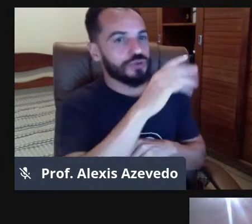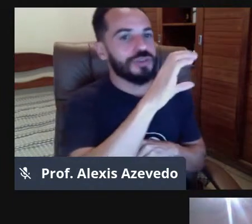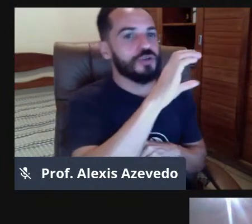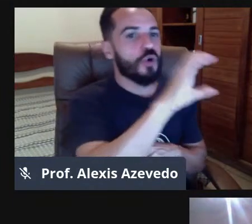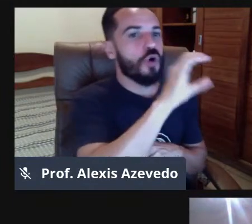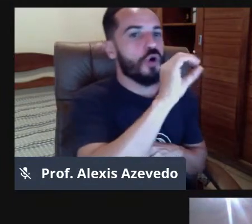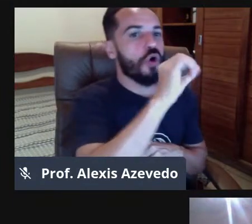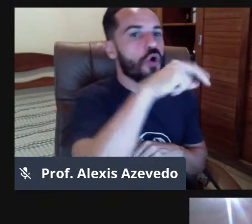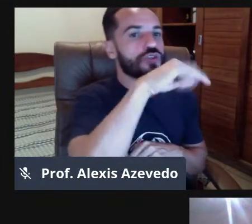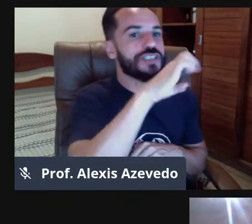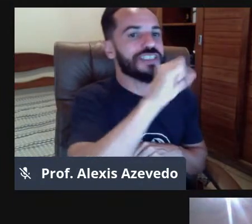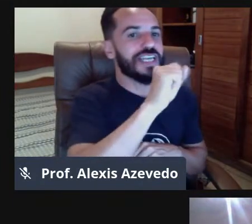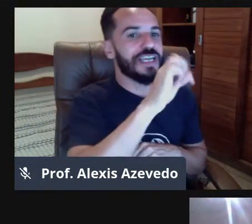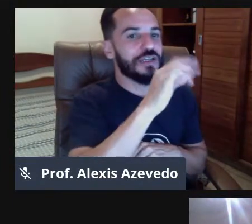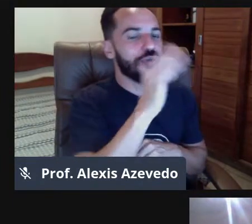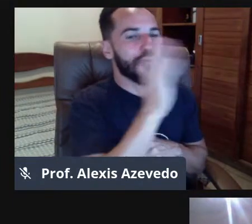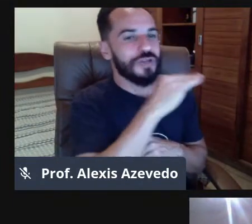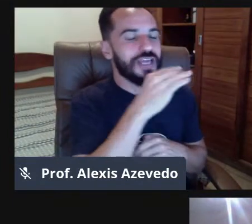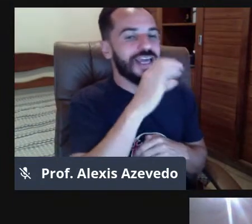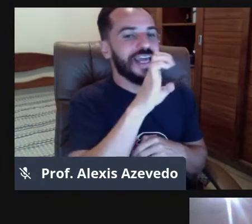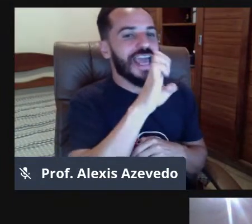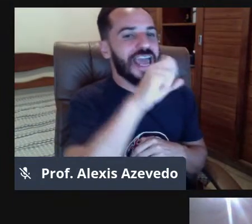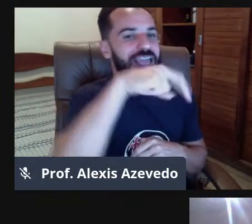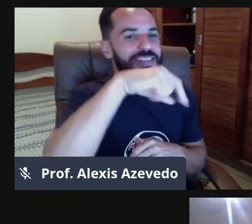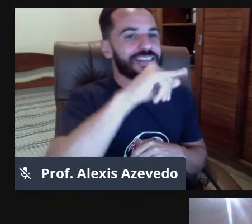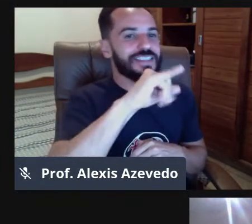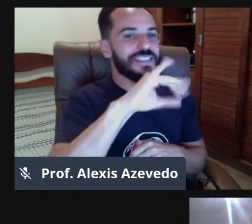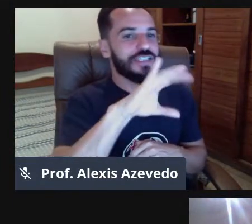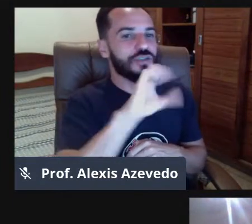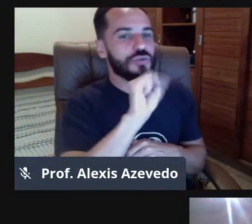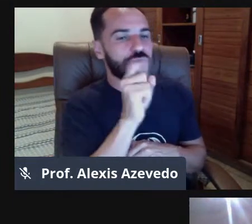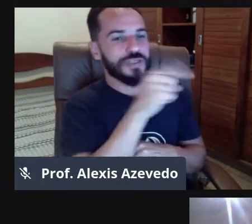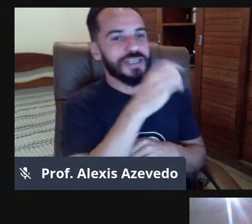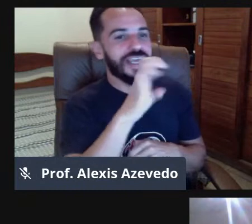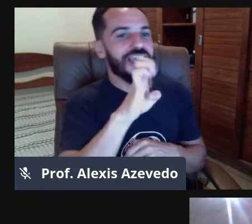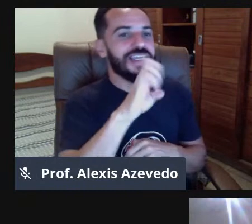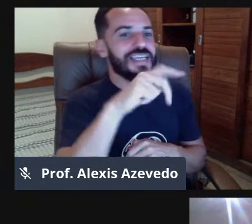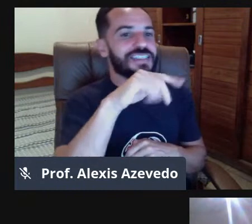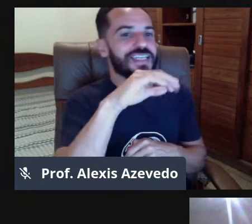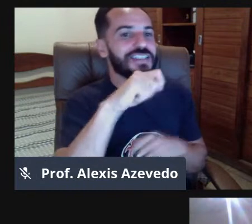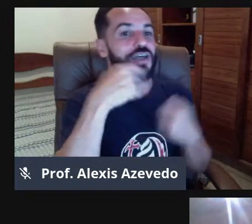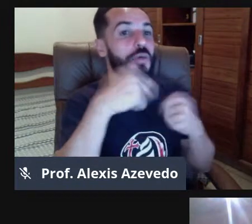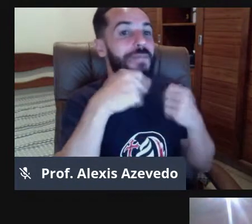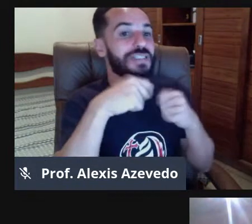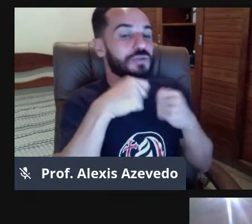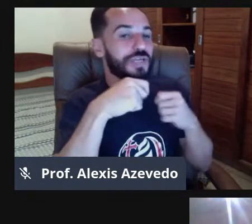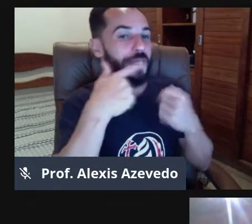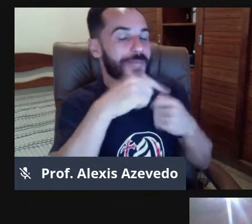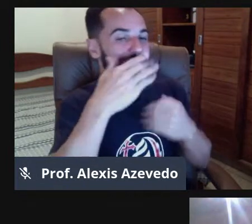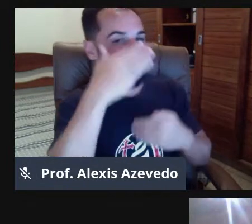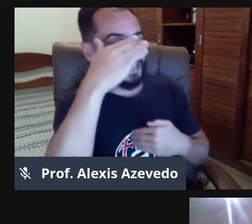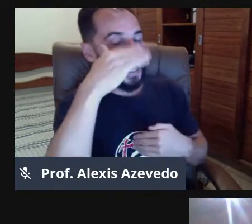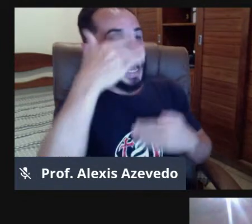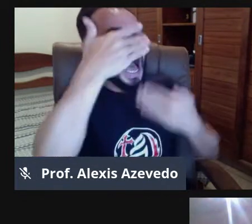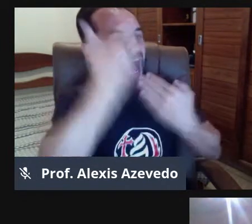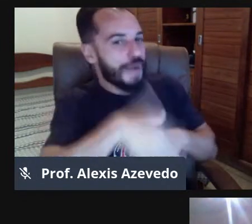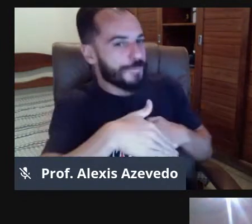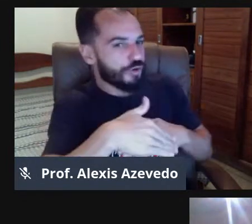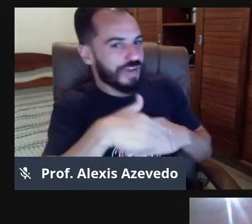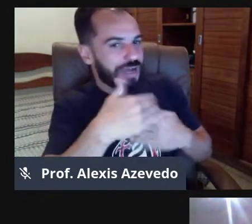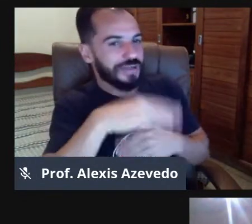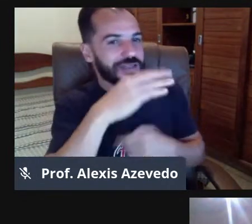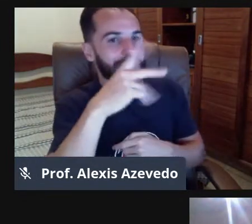Pesquisa e Extensão, né, da universidade, que aprova os projetos pedagógicos, né? Então,